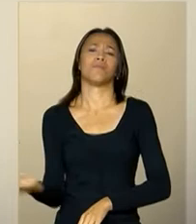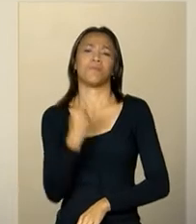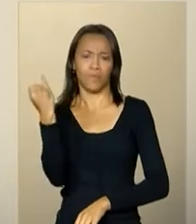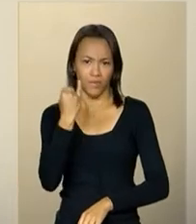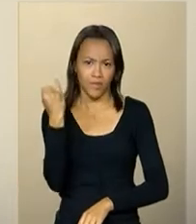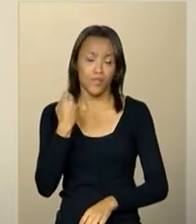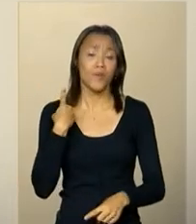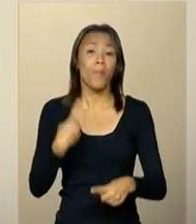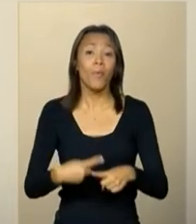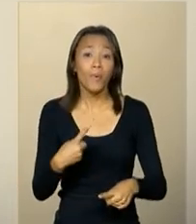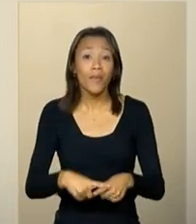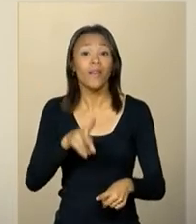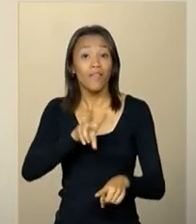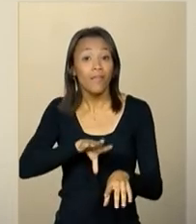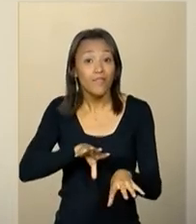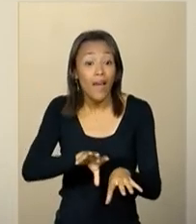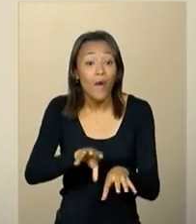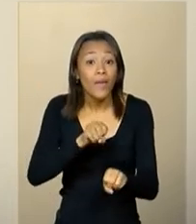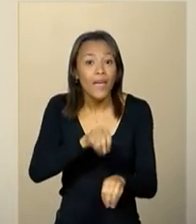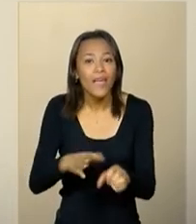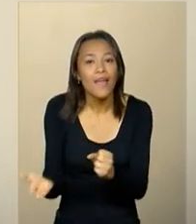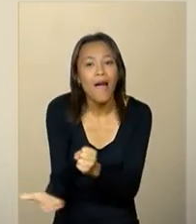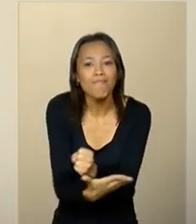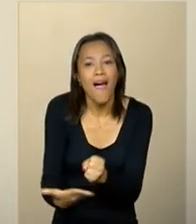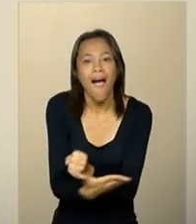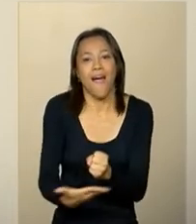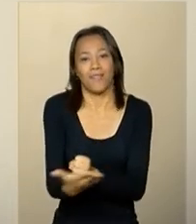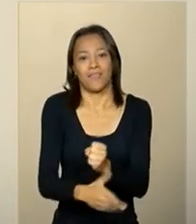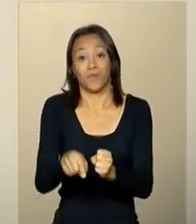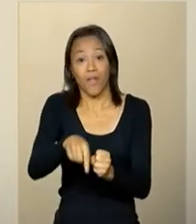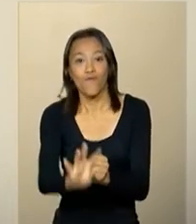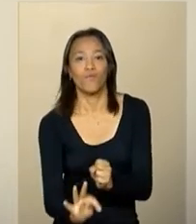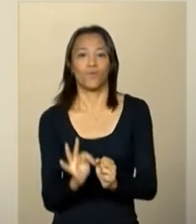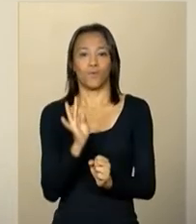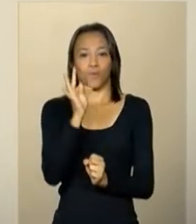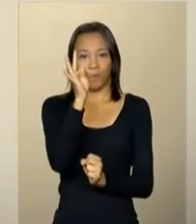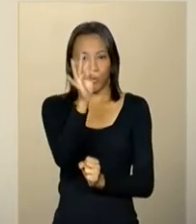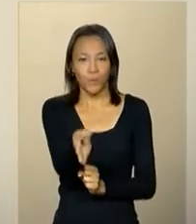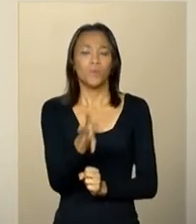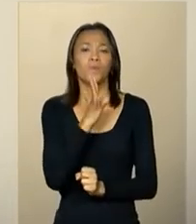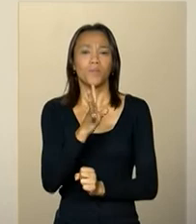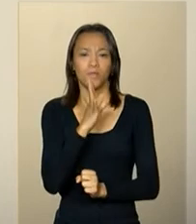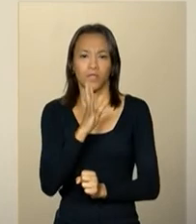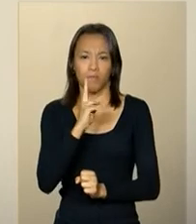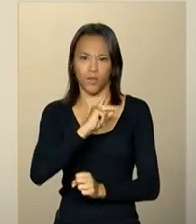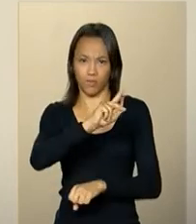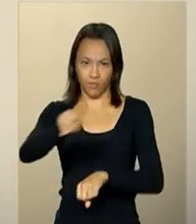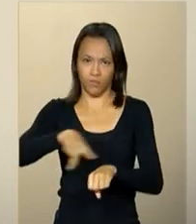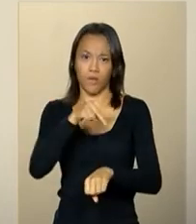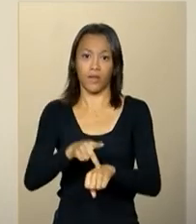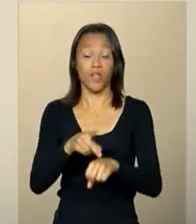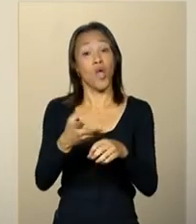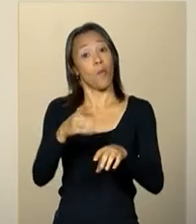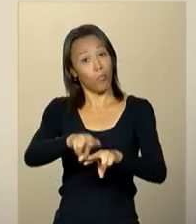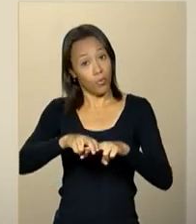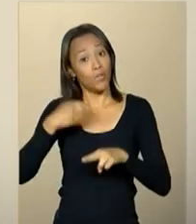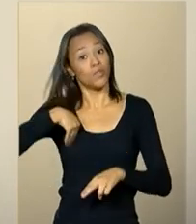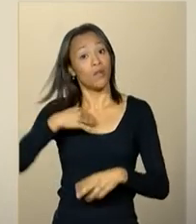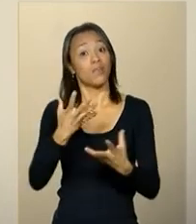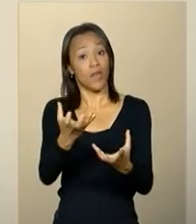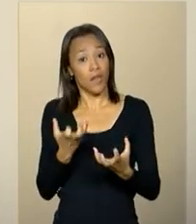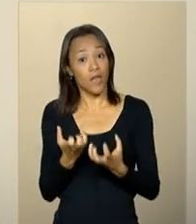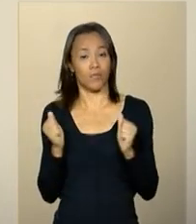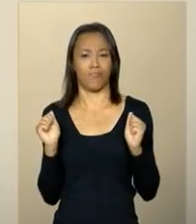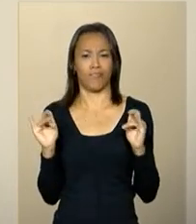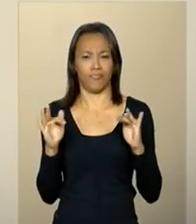Luciano Por que estão formando a base o futuro do conhecimento do país por isso queremos atrair